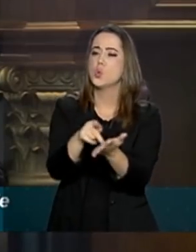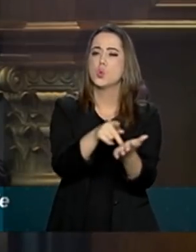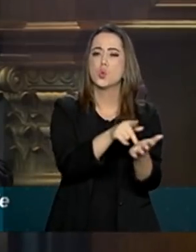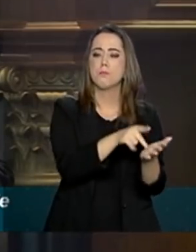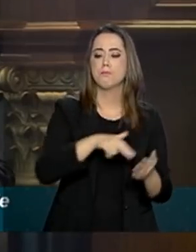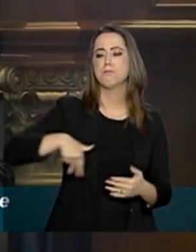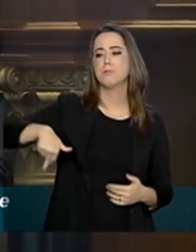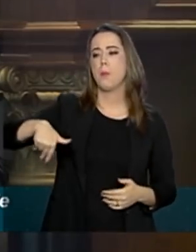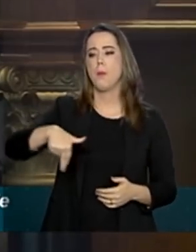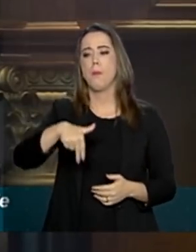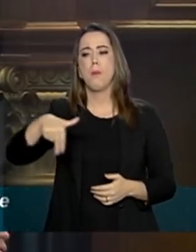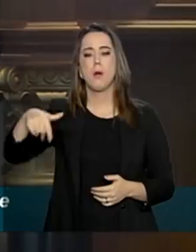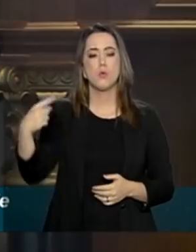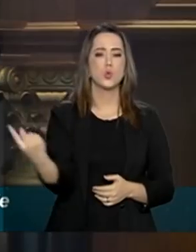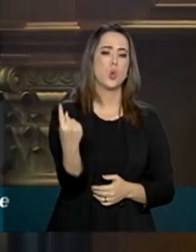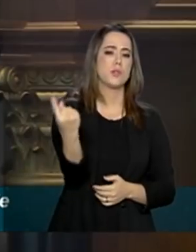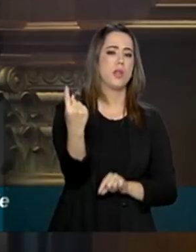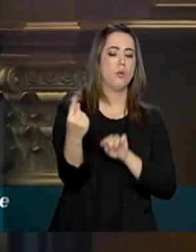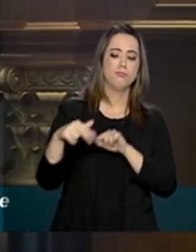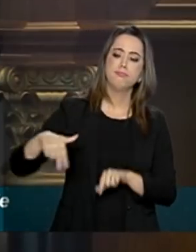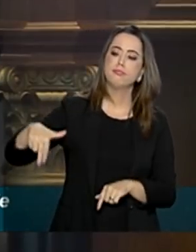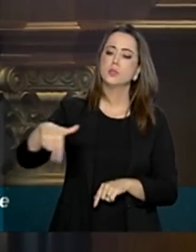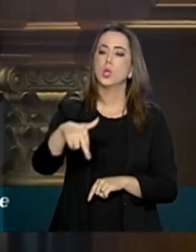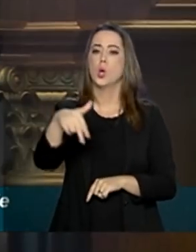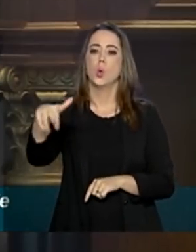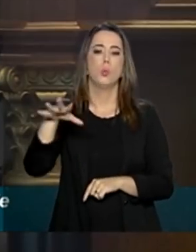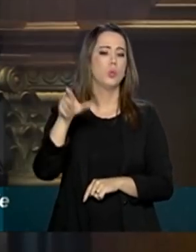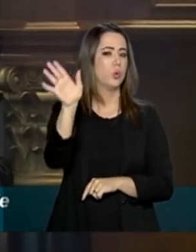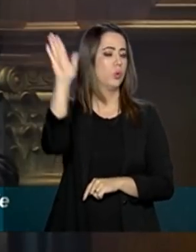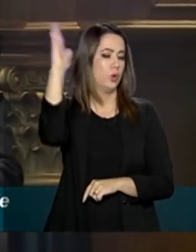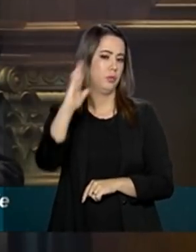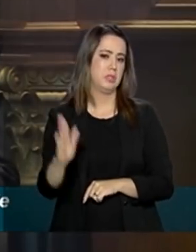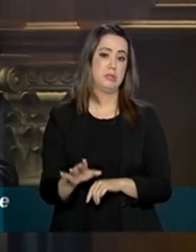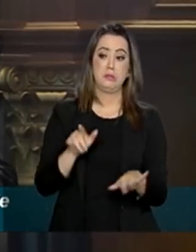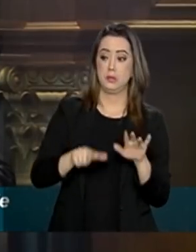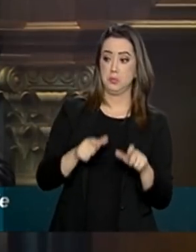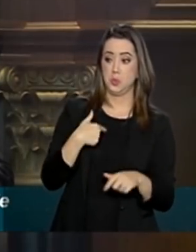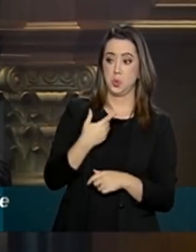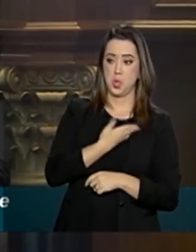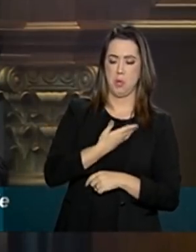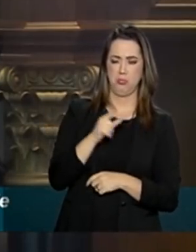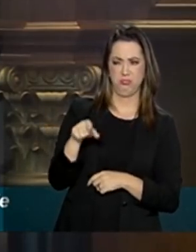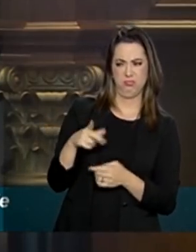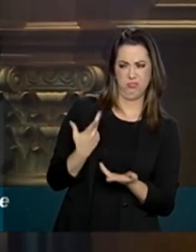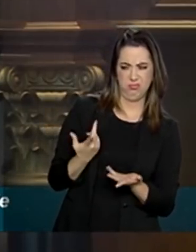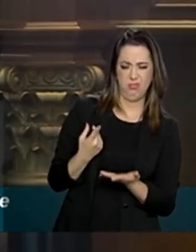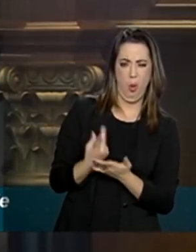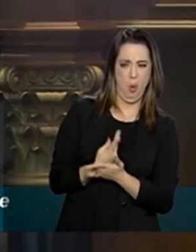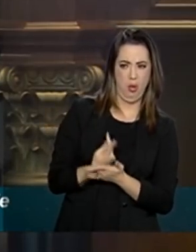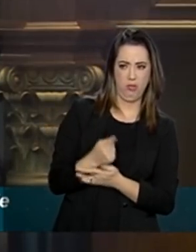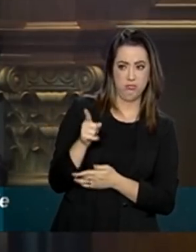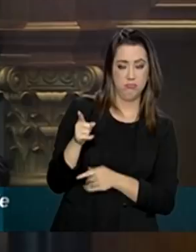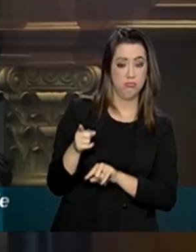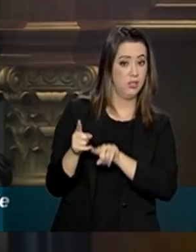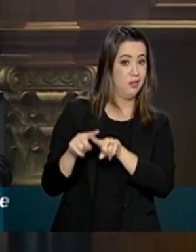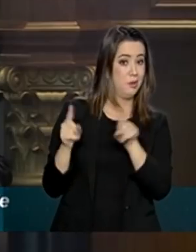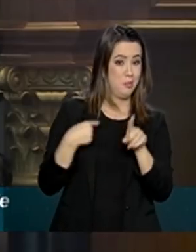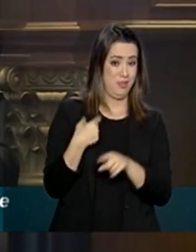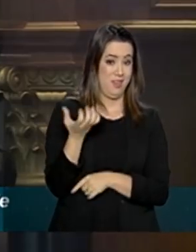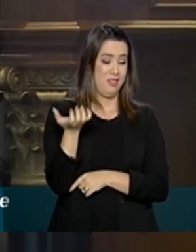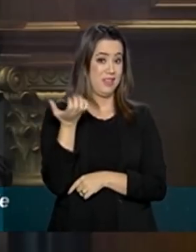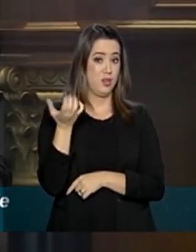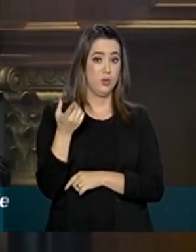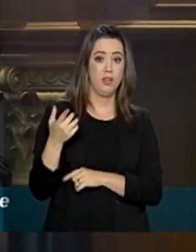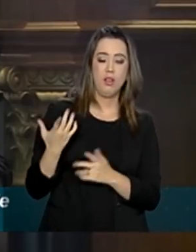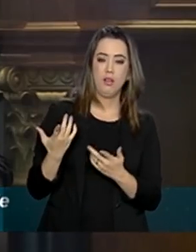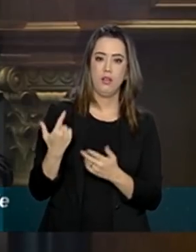Às vezes até gente da própria casa achava que tinha algo errado comigo, né? Tendo em vista o que eu almejava, mas